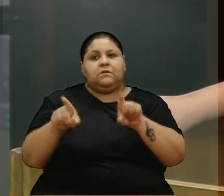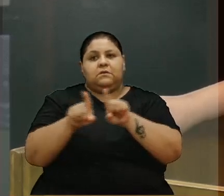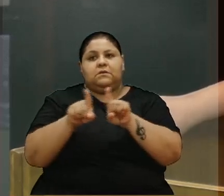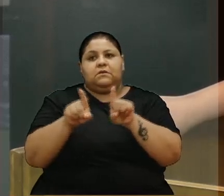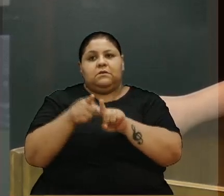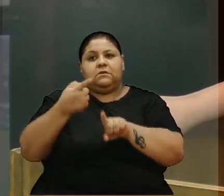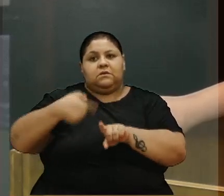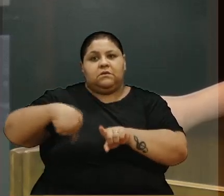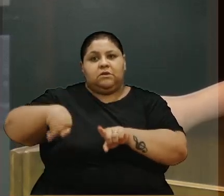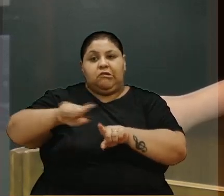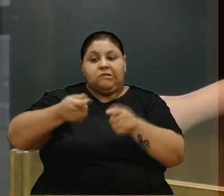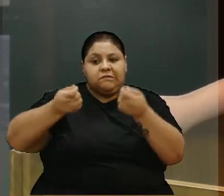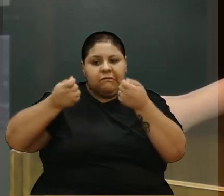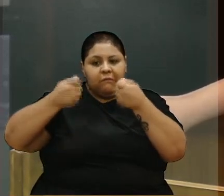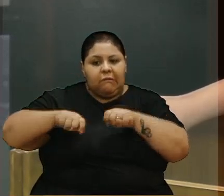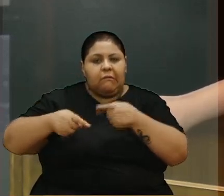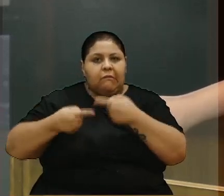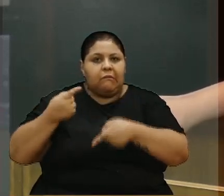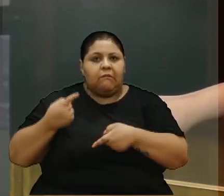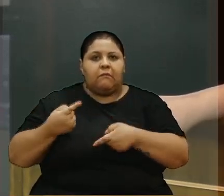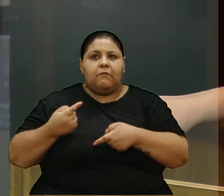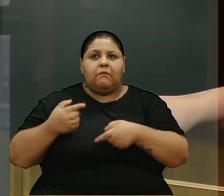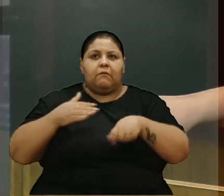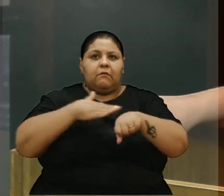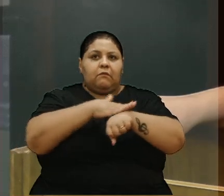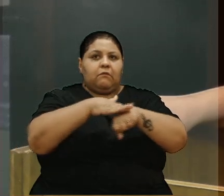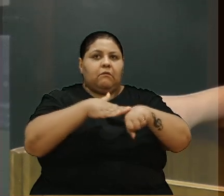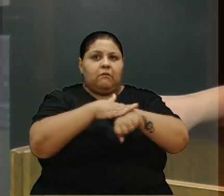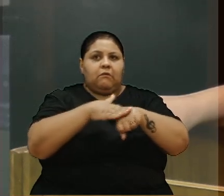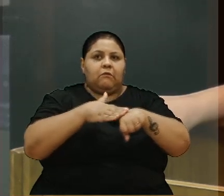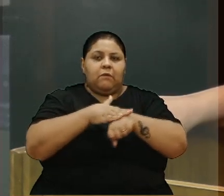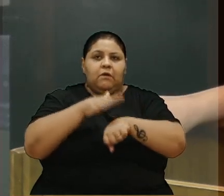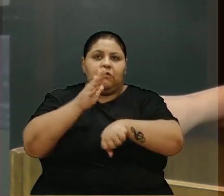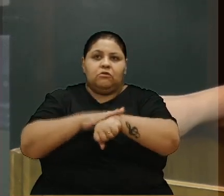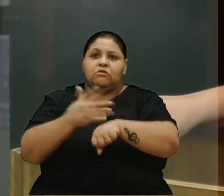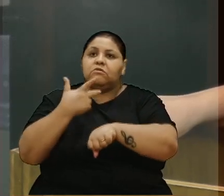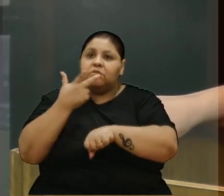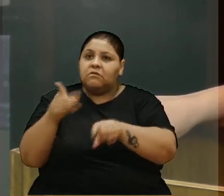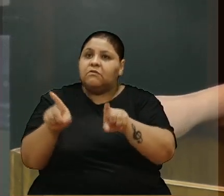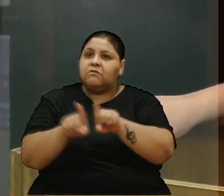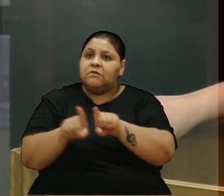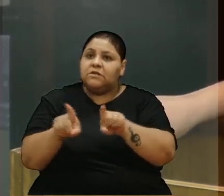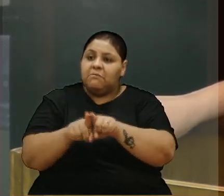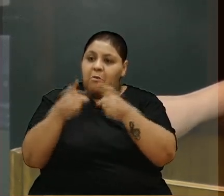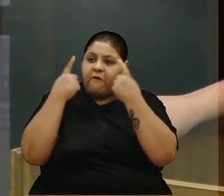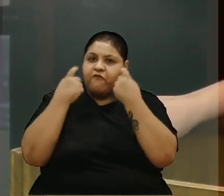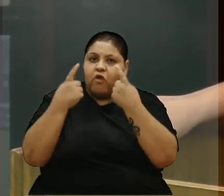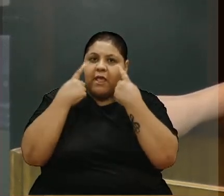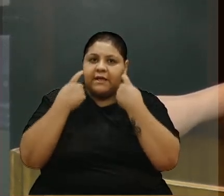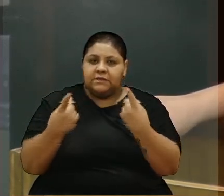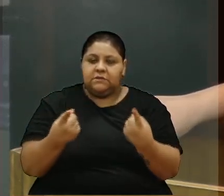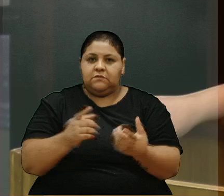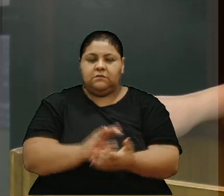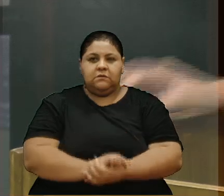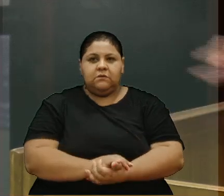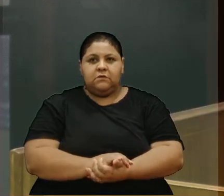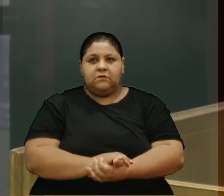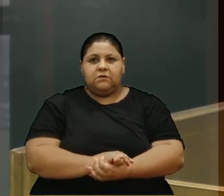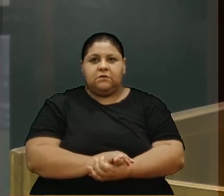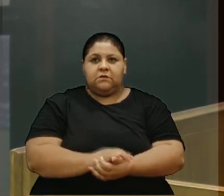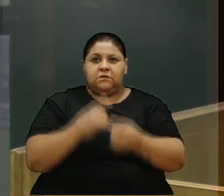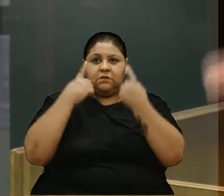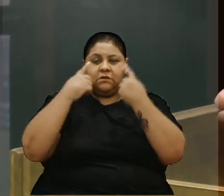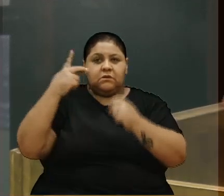as nossas incapacidades. Conversam enquanto a gente fala. Isso também é uma violência.